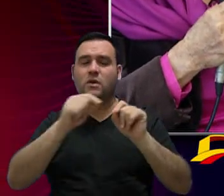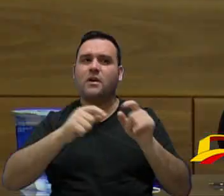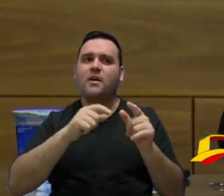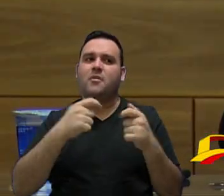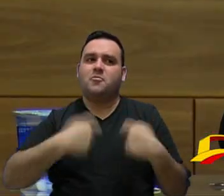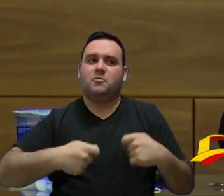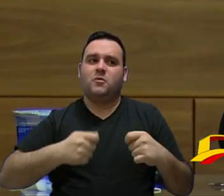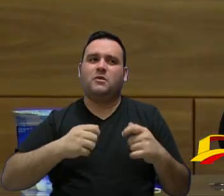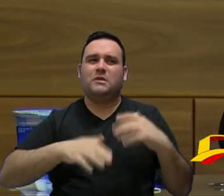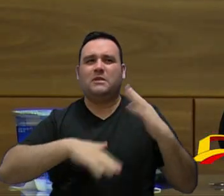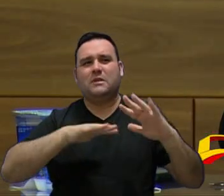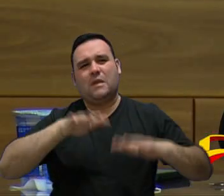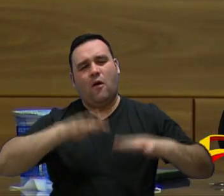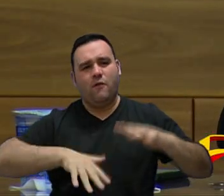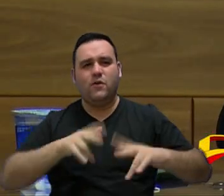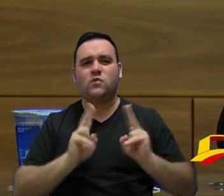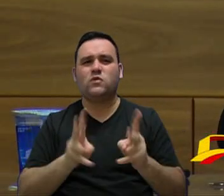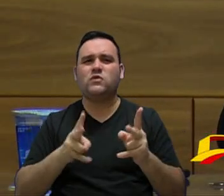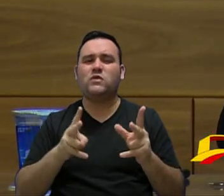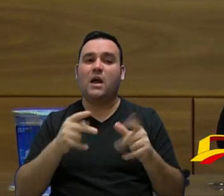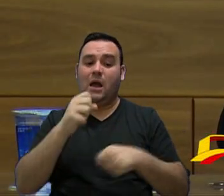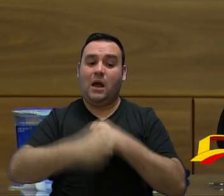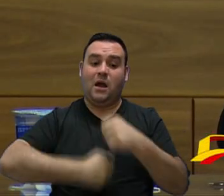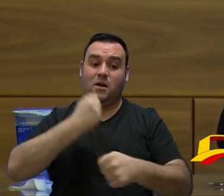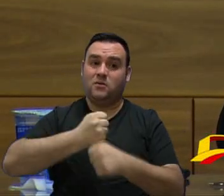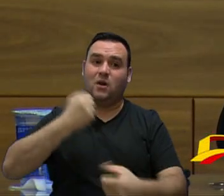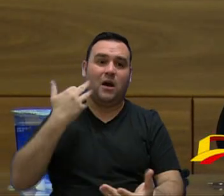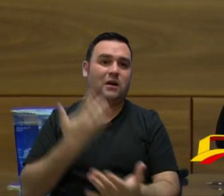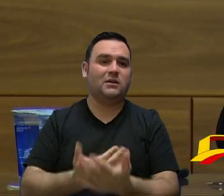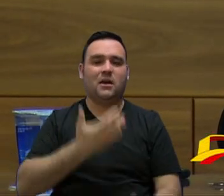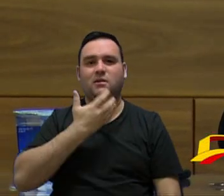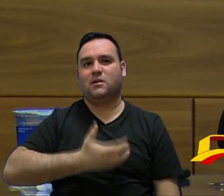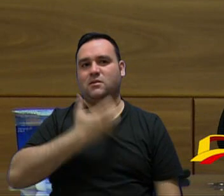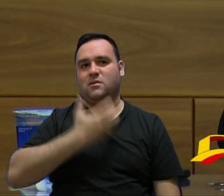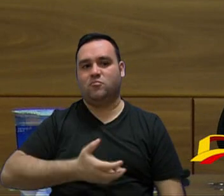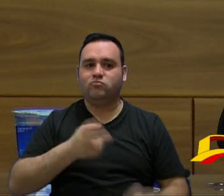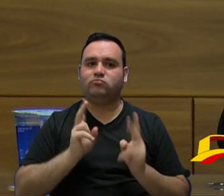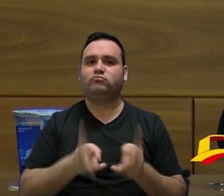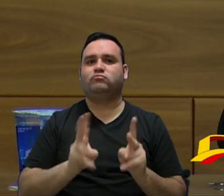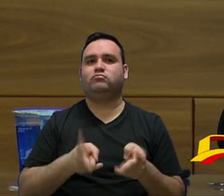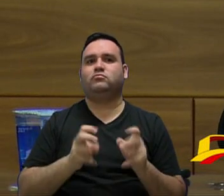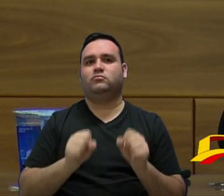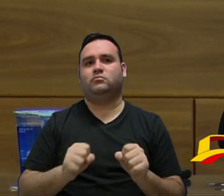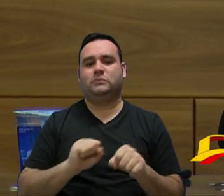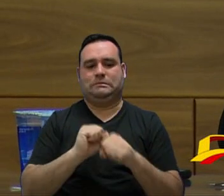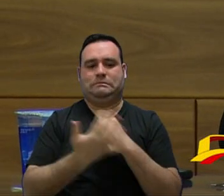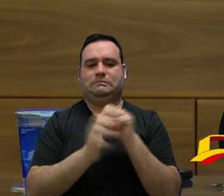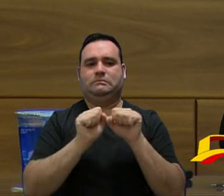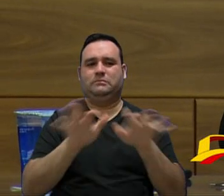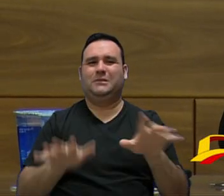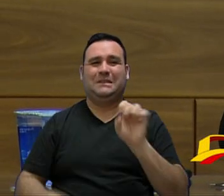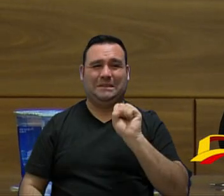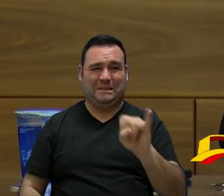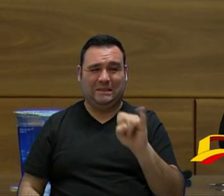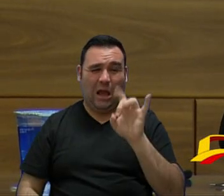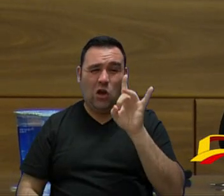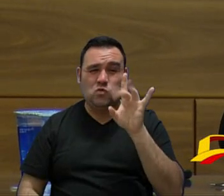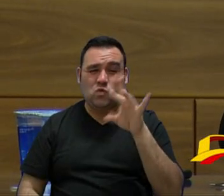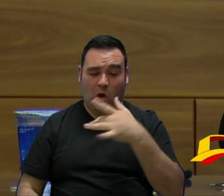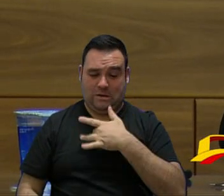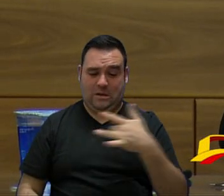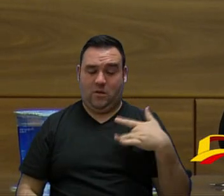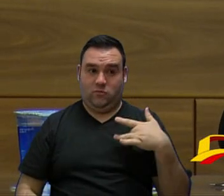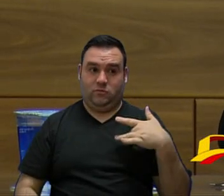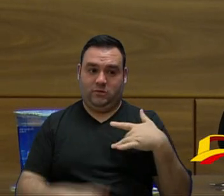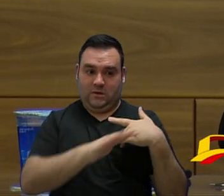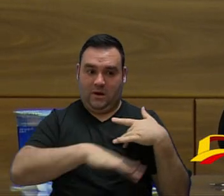deve ainda durar tá pelo menos esse ano todo no mínimo ah se fosse só pela